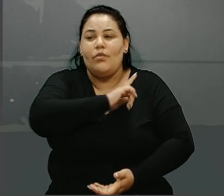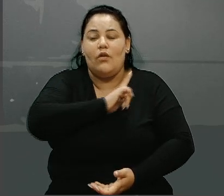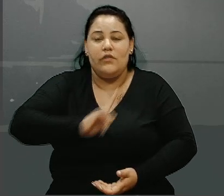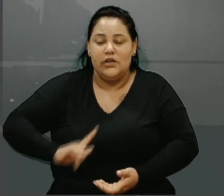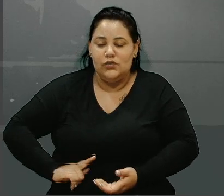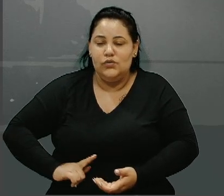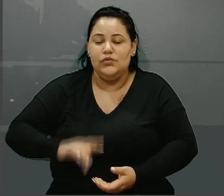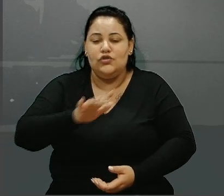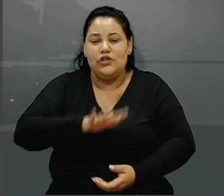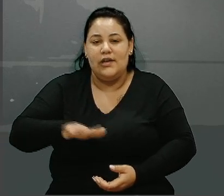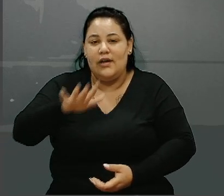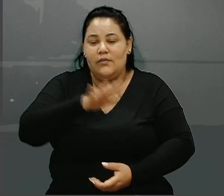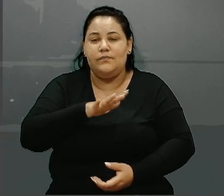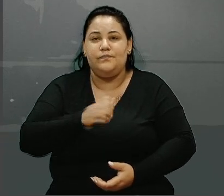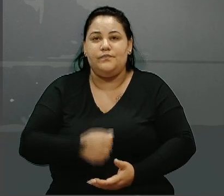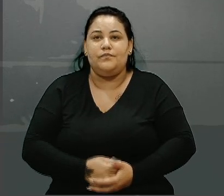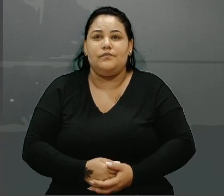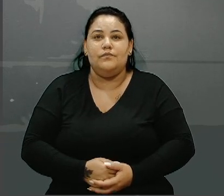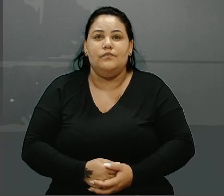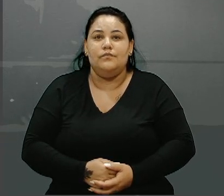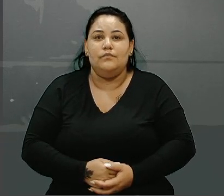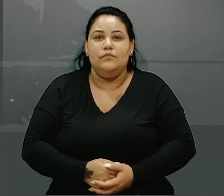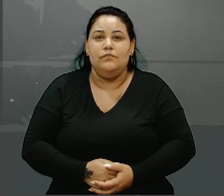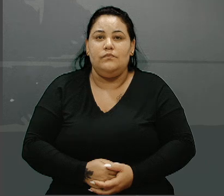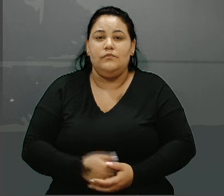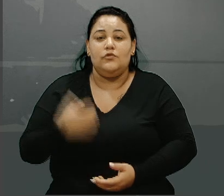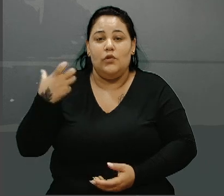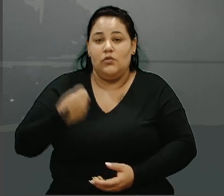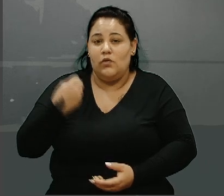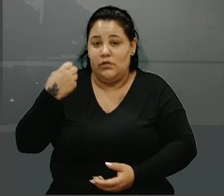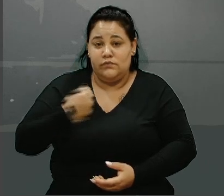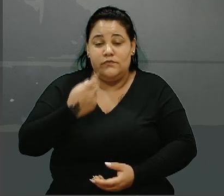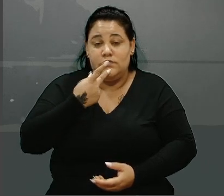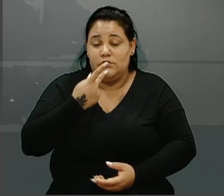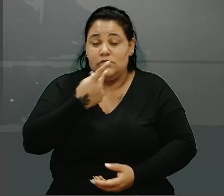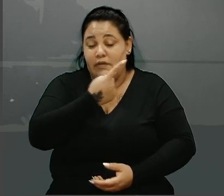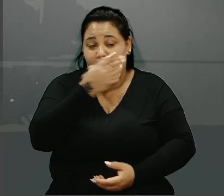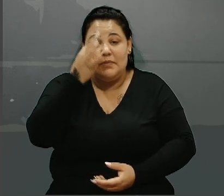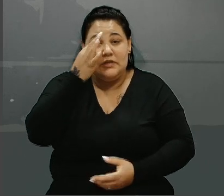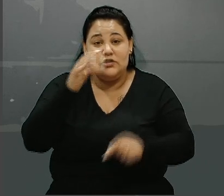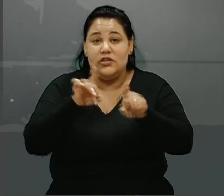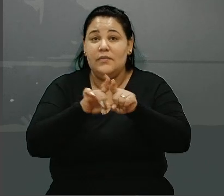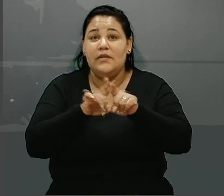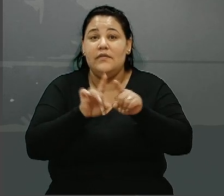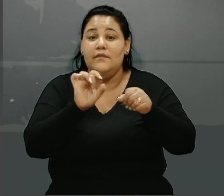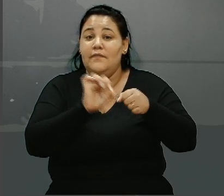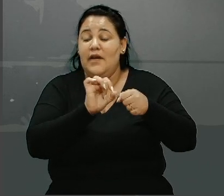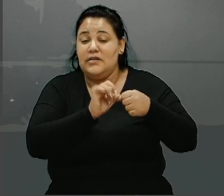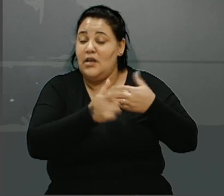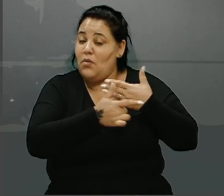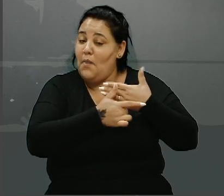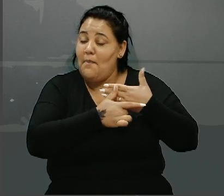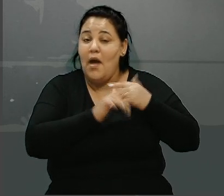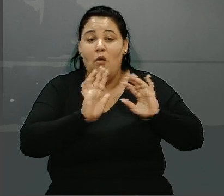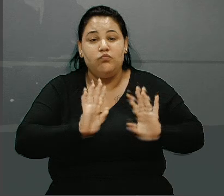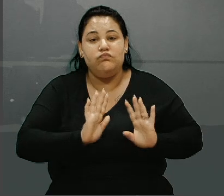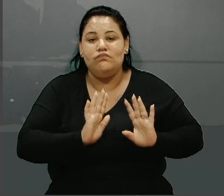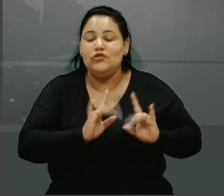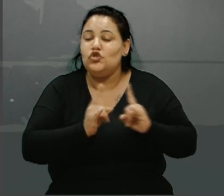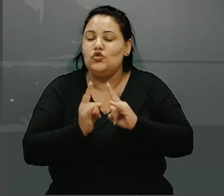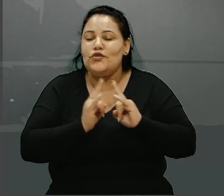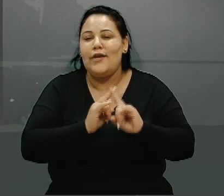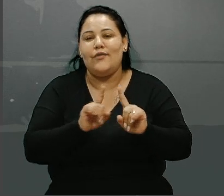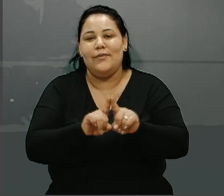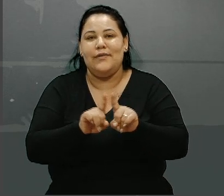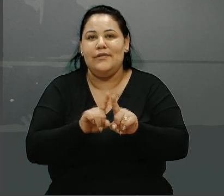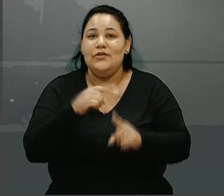governadores, enfim, o governador Eduardo Leite estava lá, diga-se de passagem, cumprindo seu papel republicano e institucional,